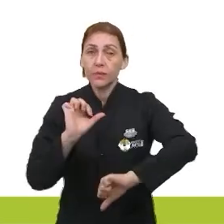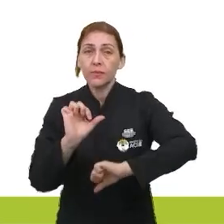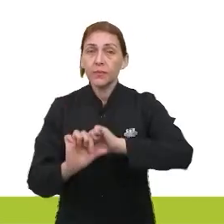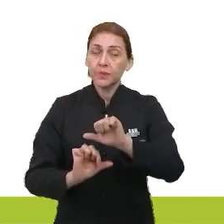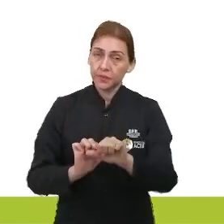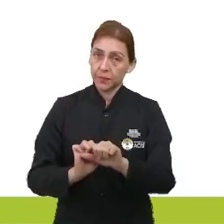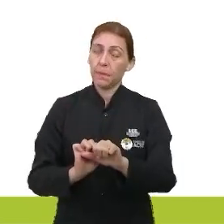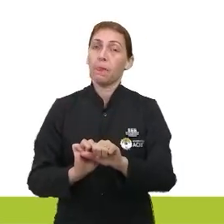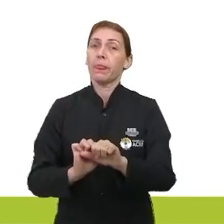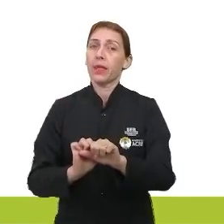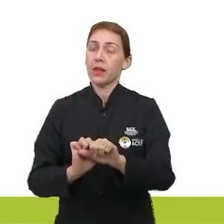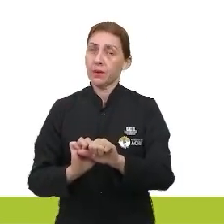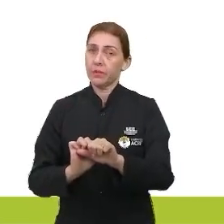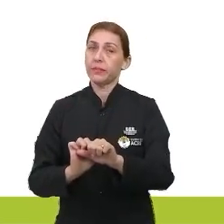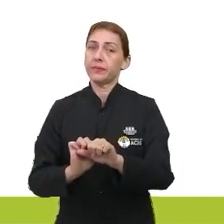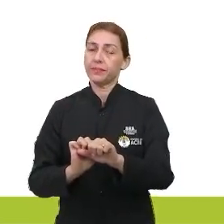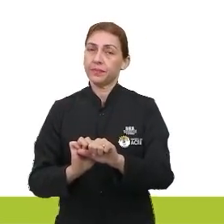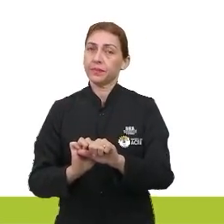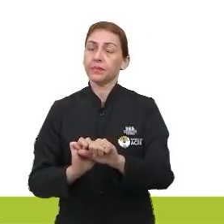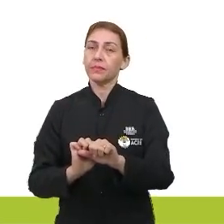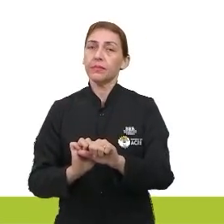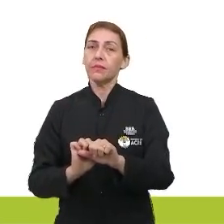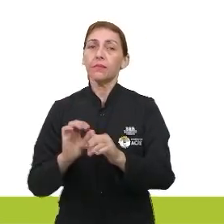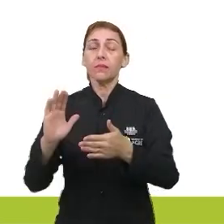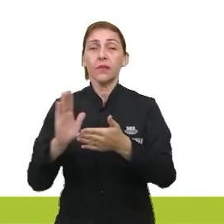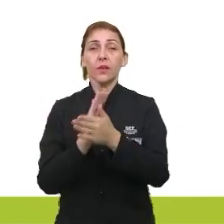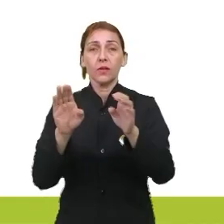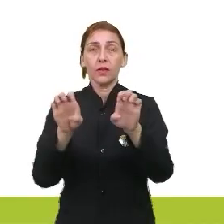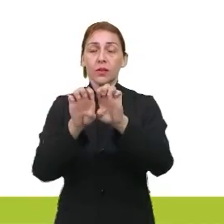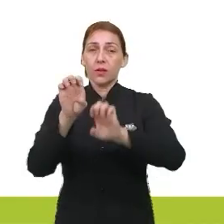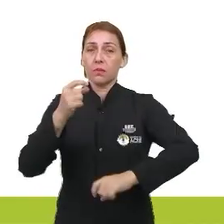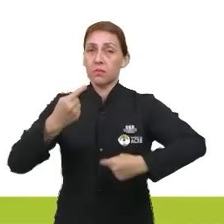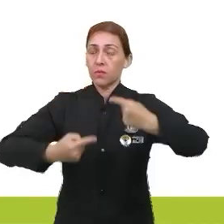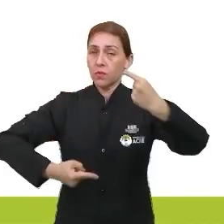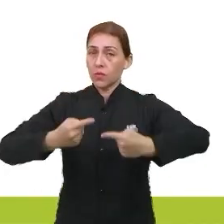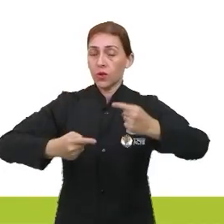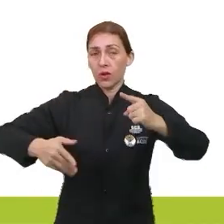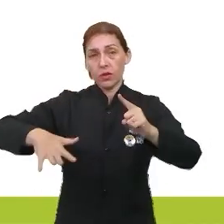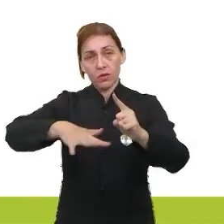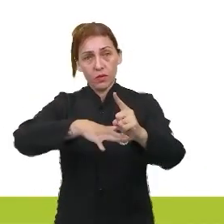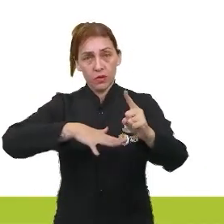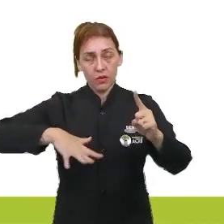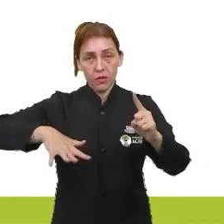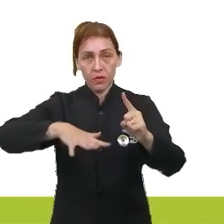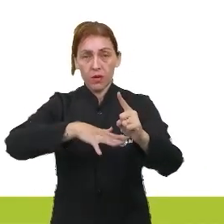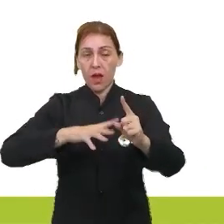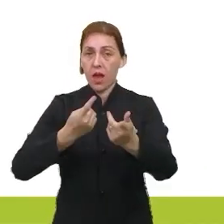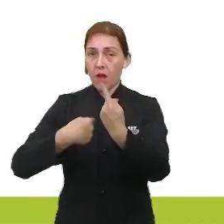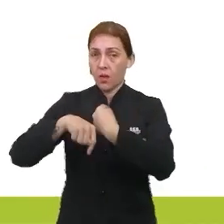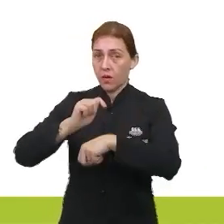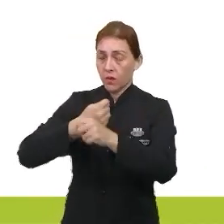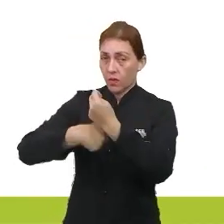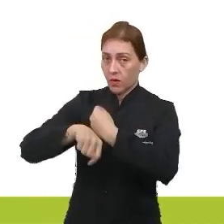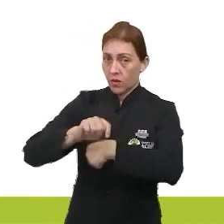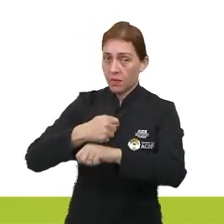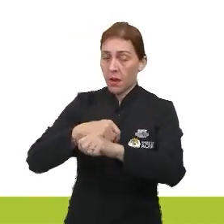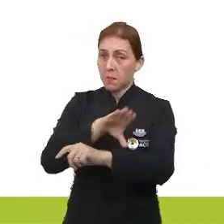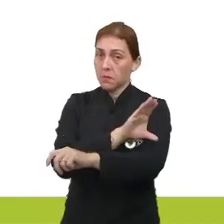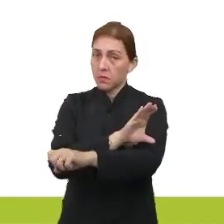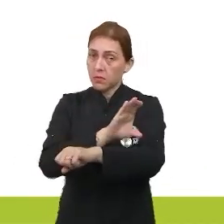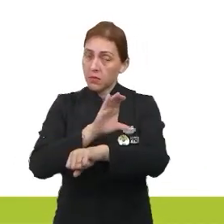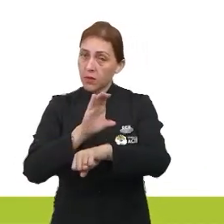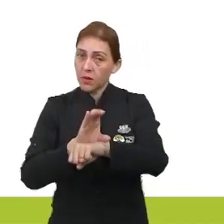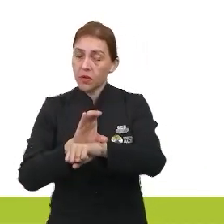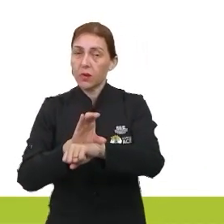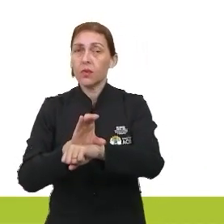transformação radical de determinada estrutura política, social, econômica,